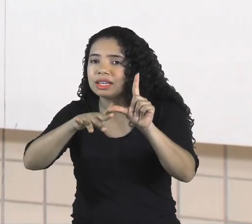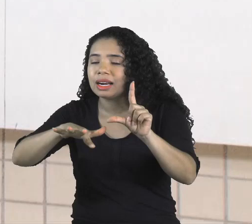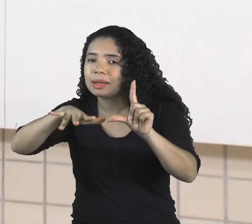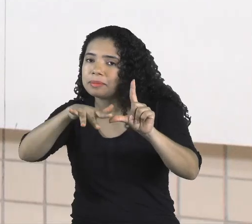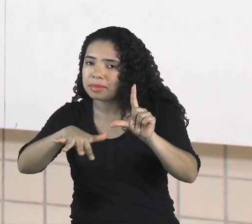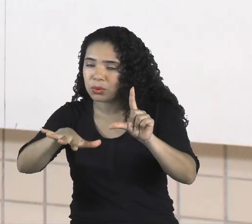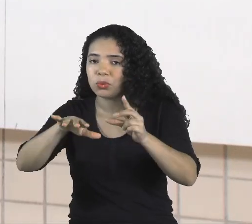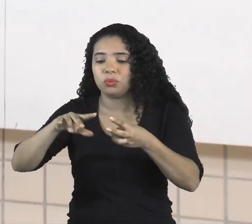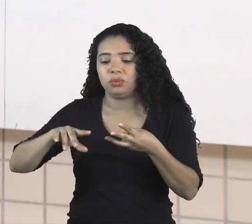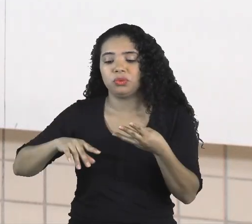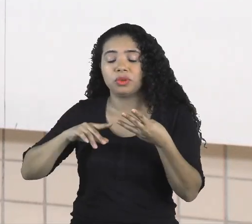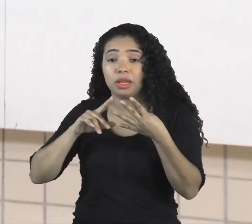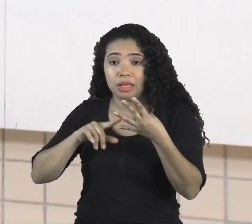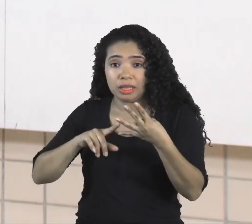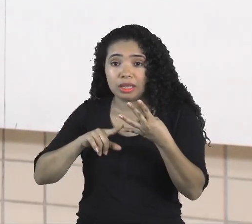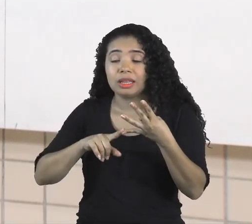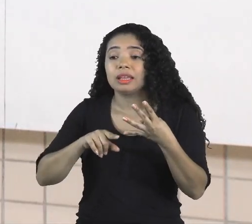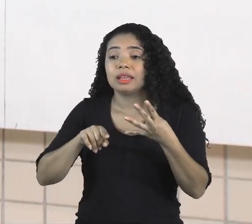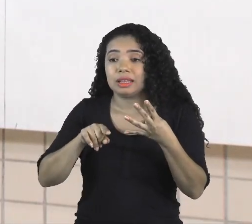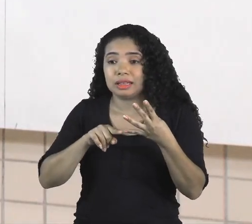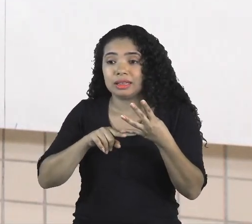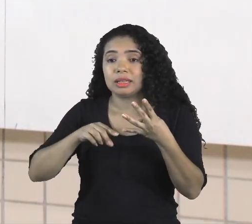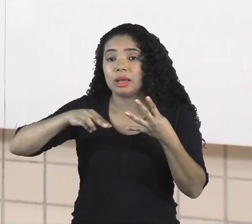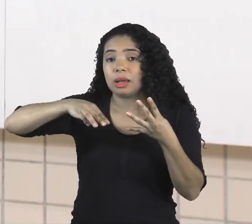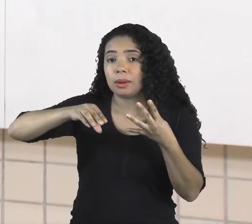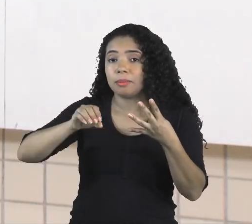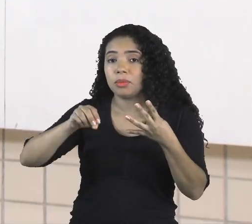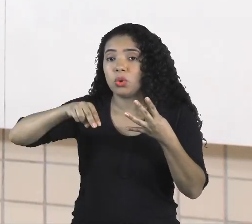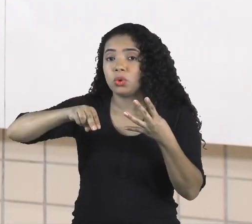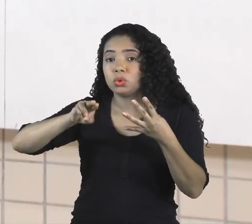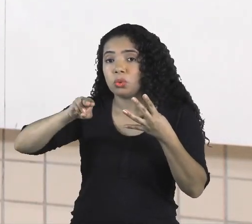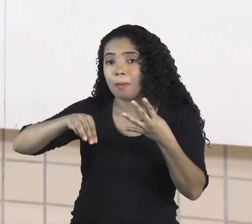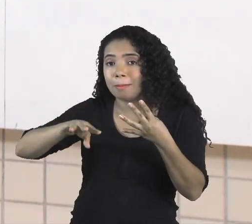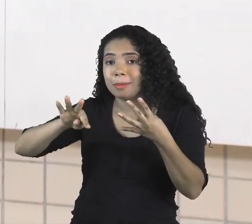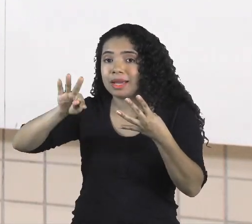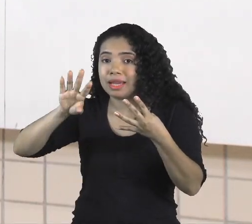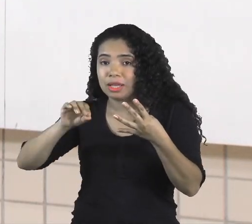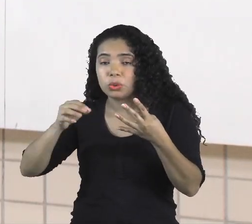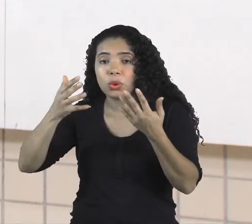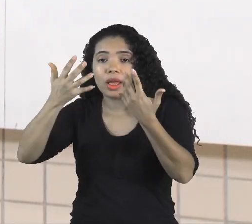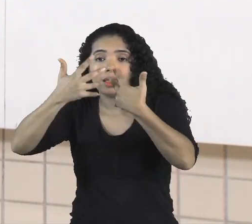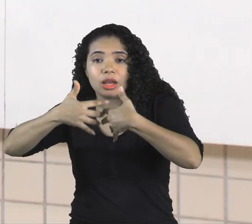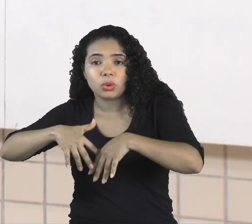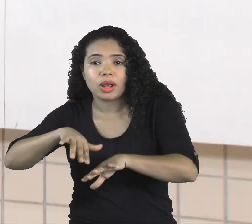uma unidade de conservação chamada Monumento Natural das Árvores